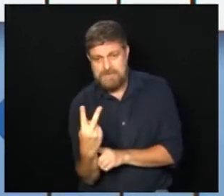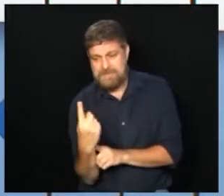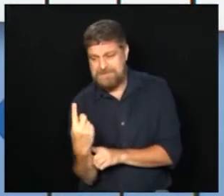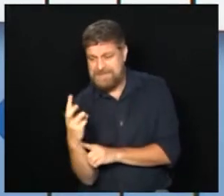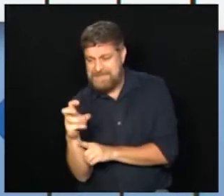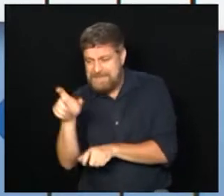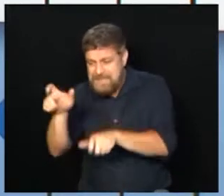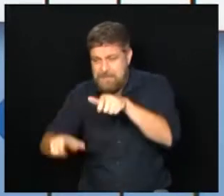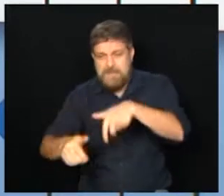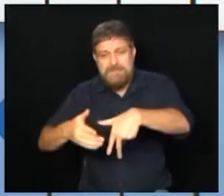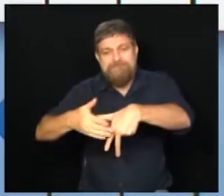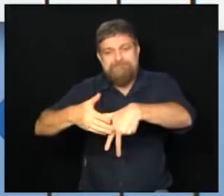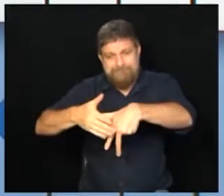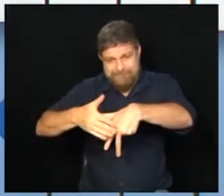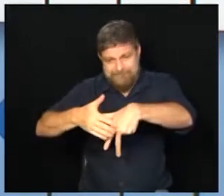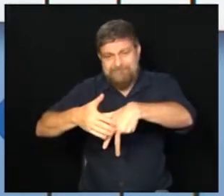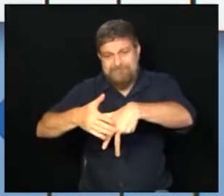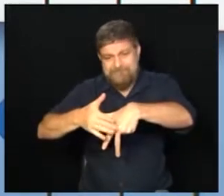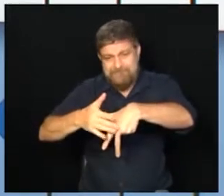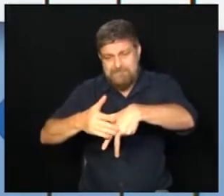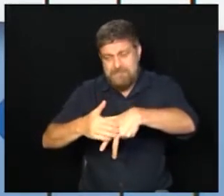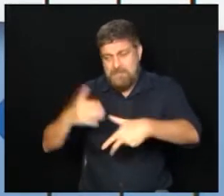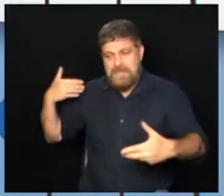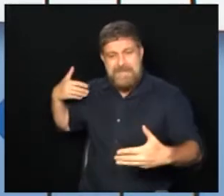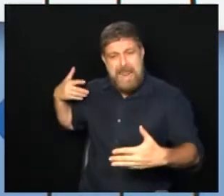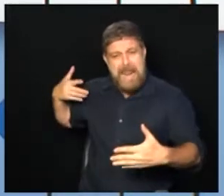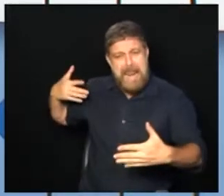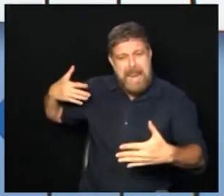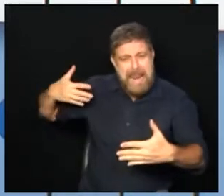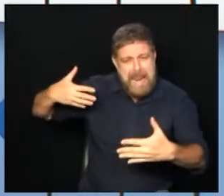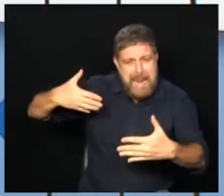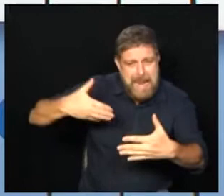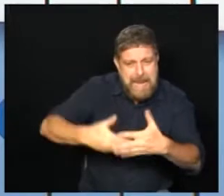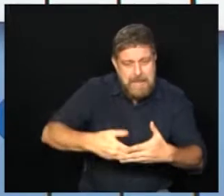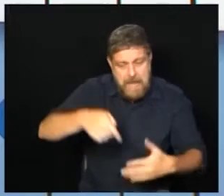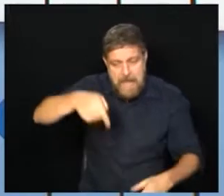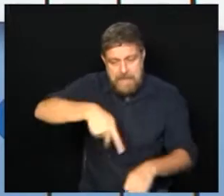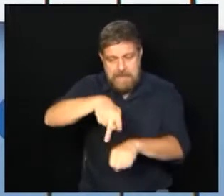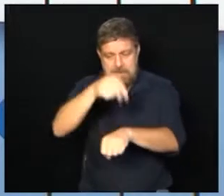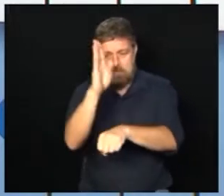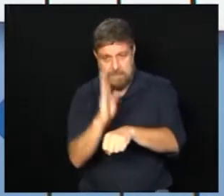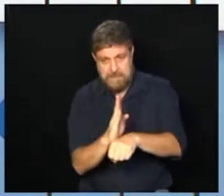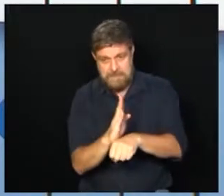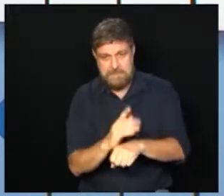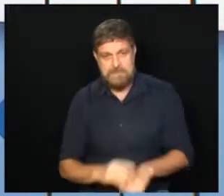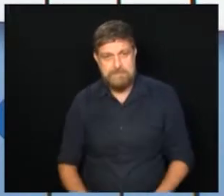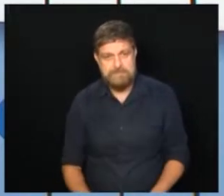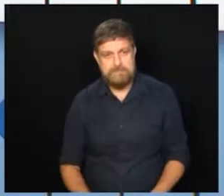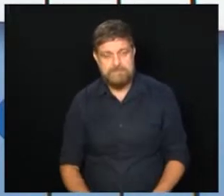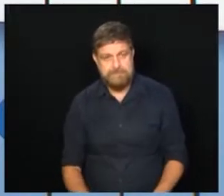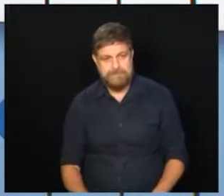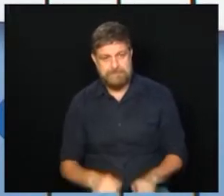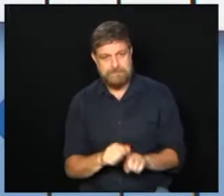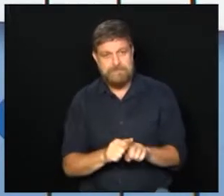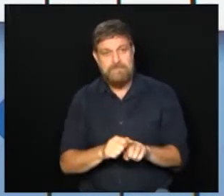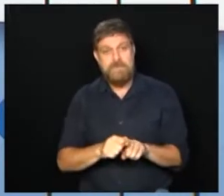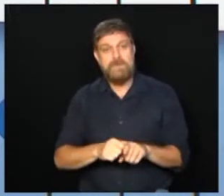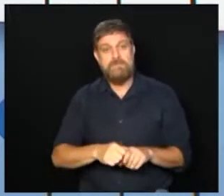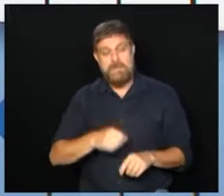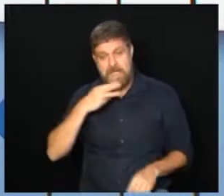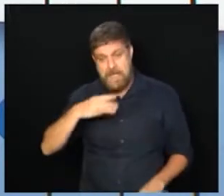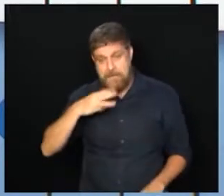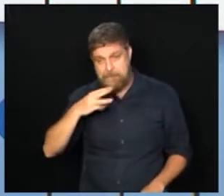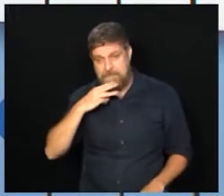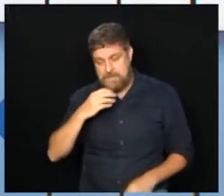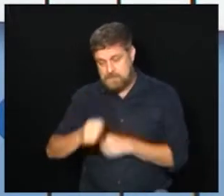20.804.215 casos confirmados desde o início da doença aqui no Brasil em março de 2020.